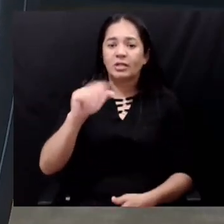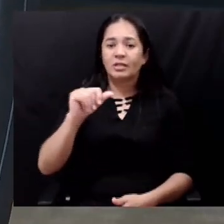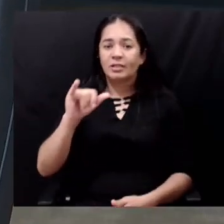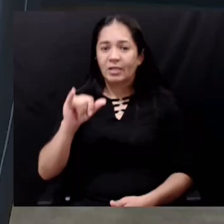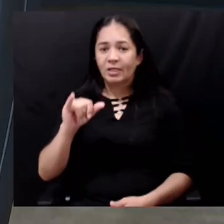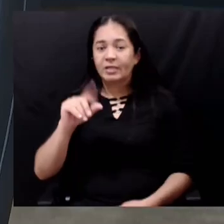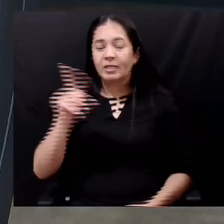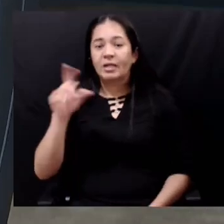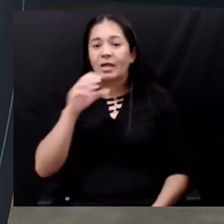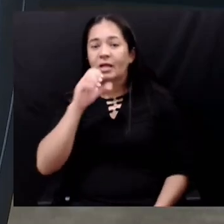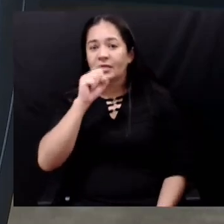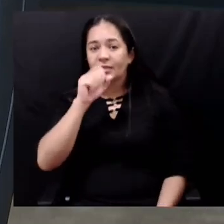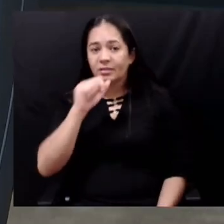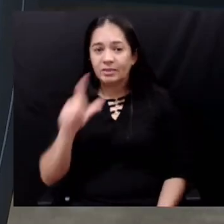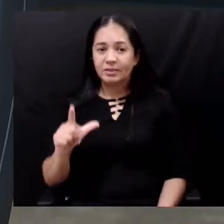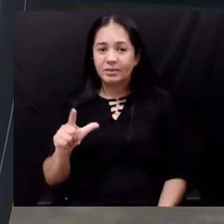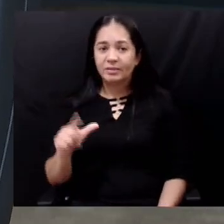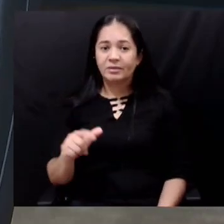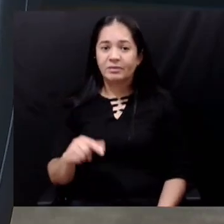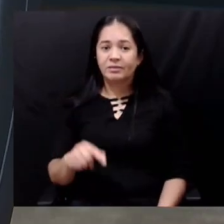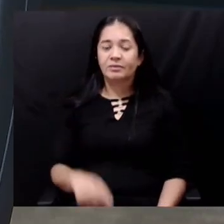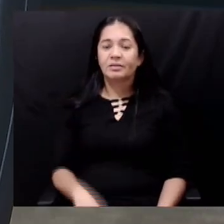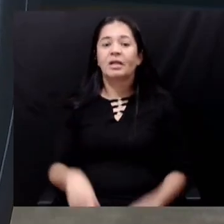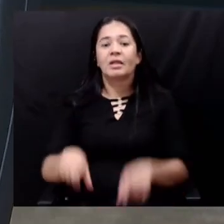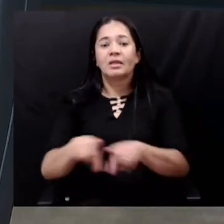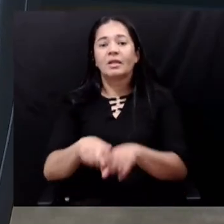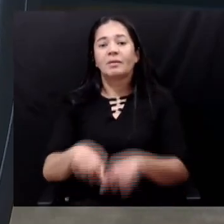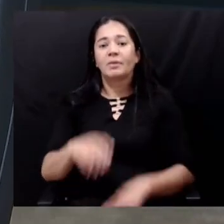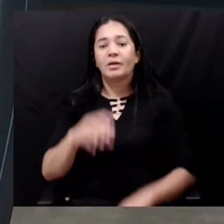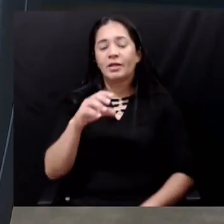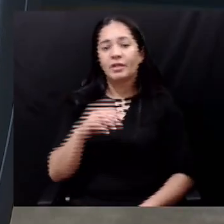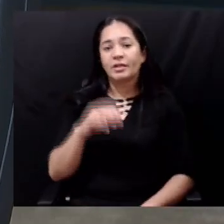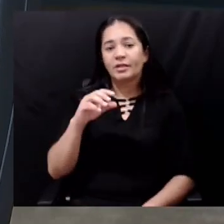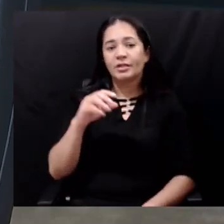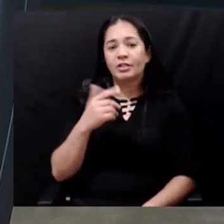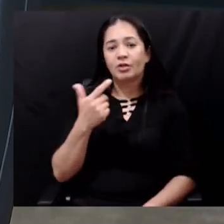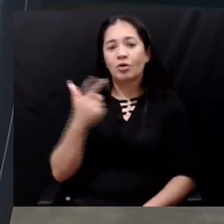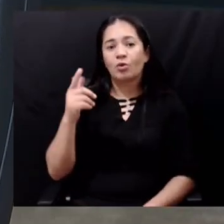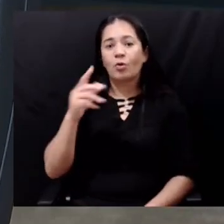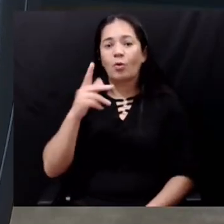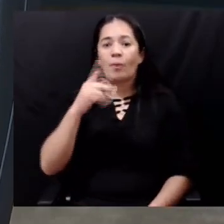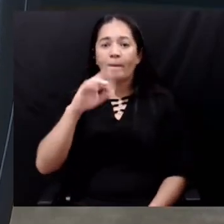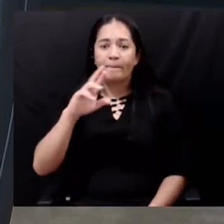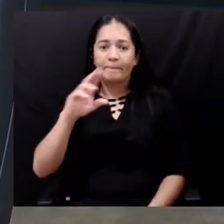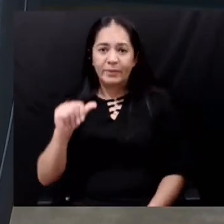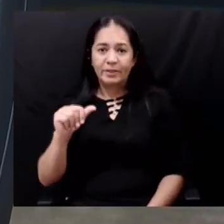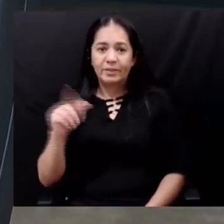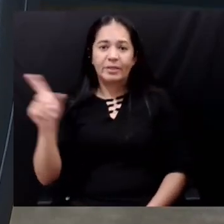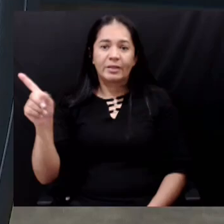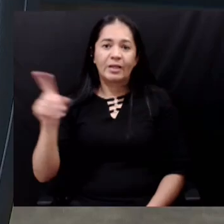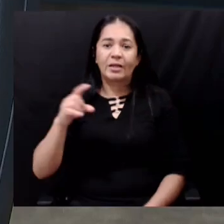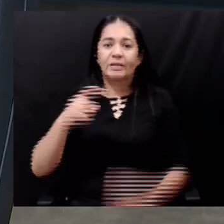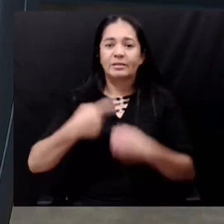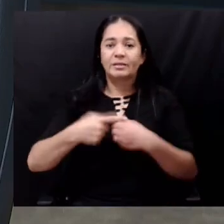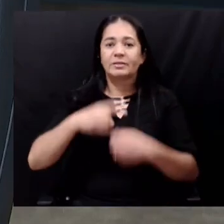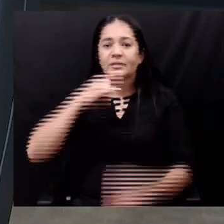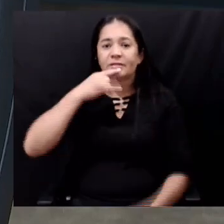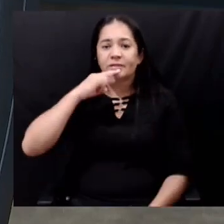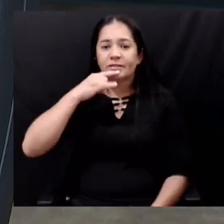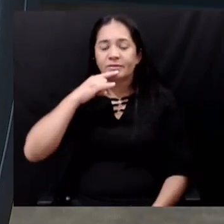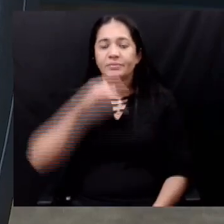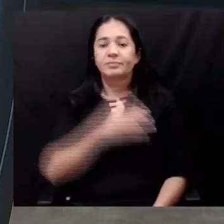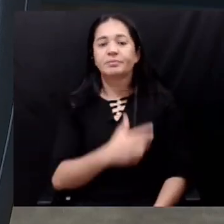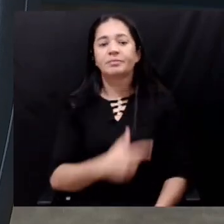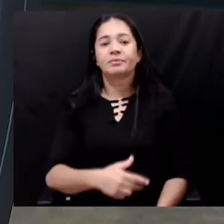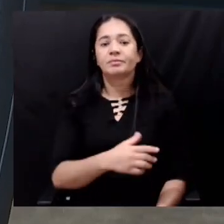Colmeia Limeira há 15 anos, e o Pirabicho, que é em Piracicaba, na Faculdade de Odonto.